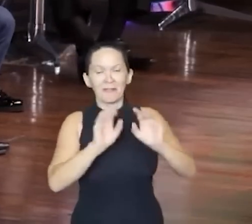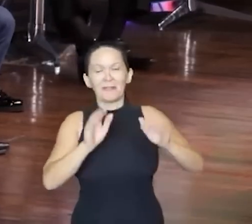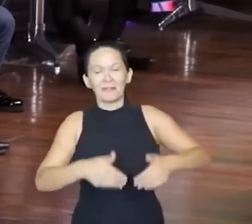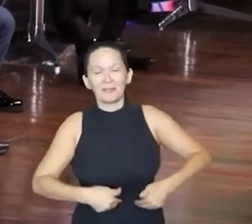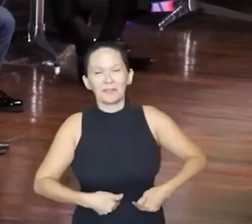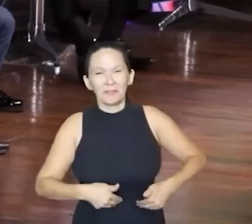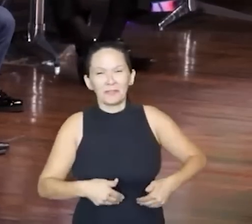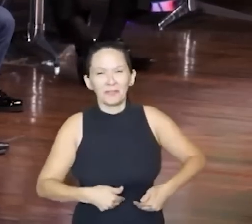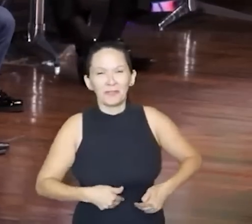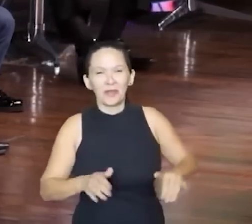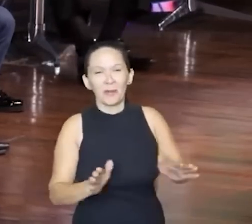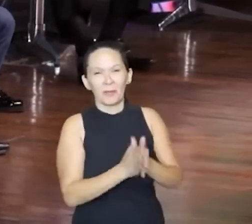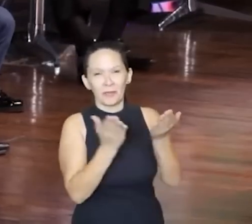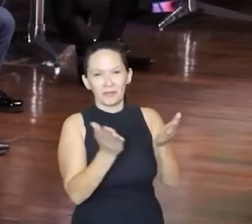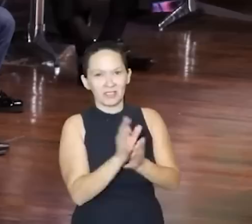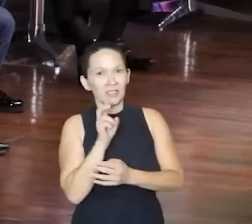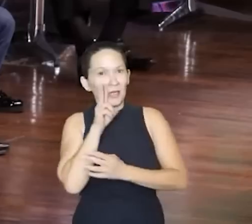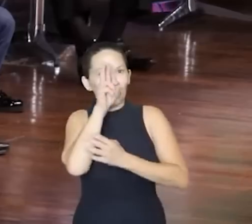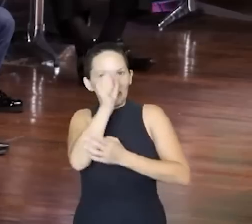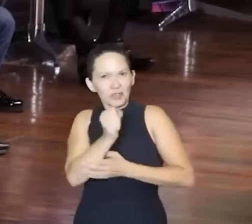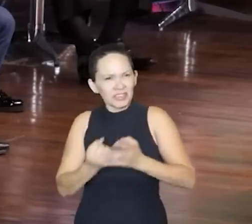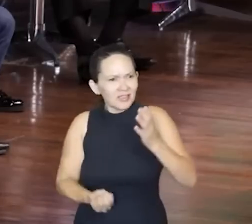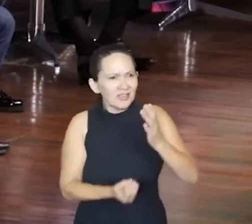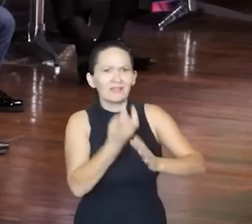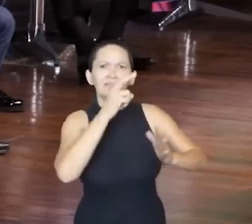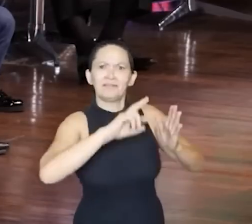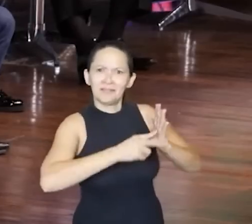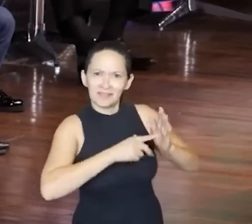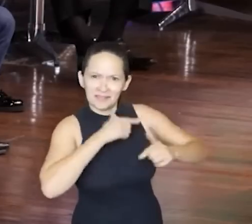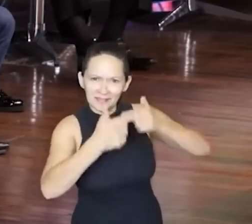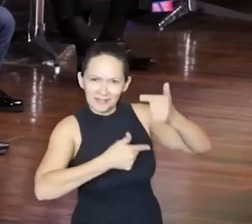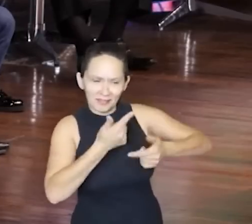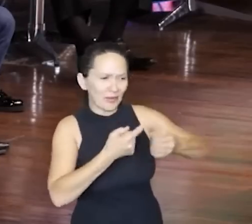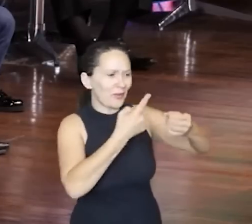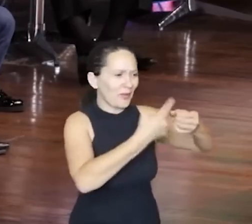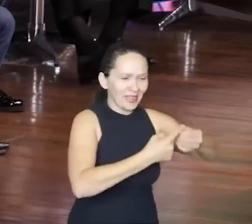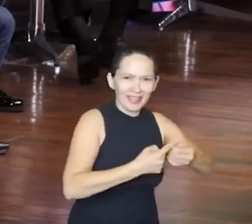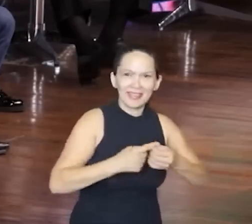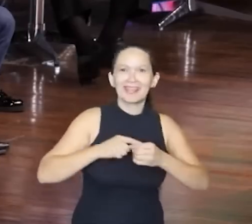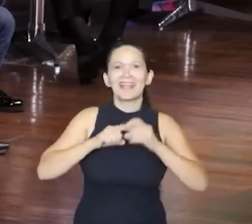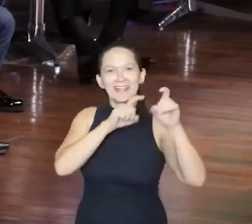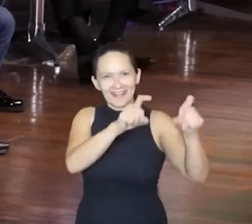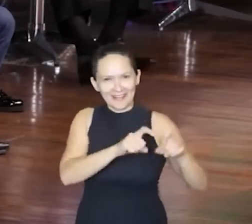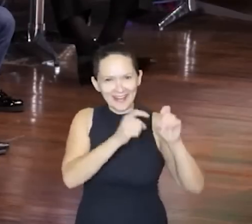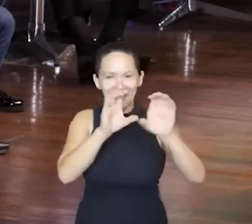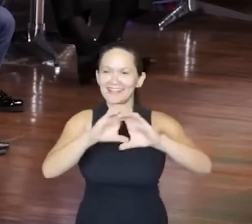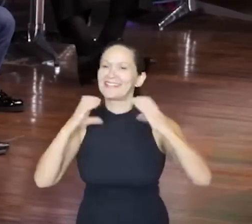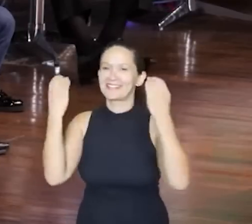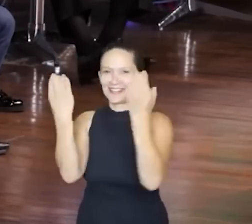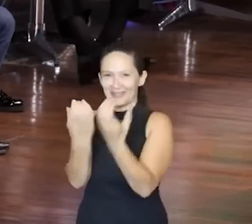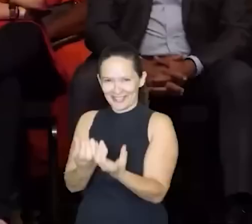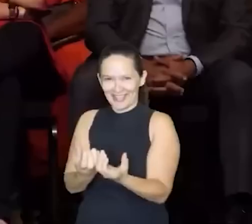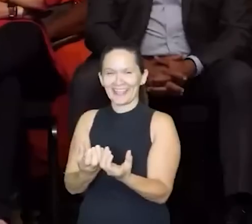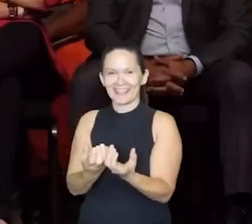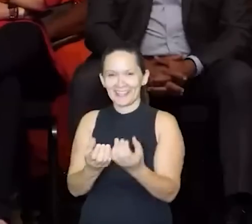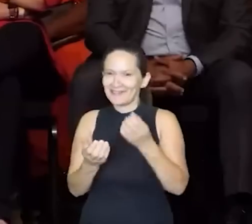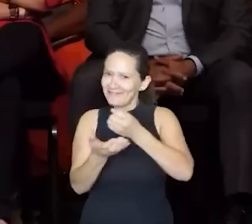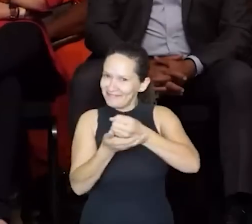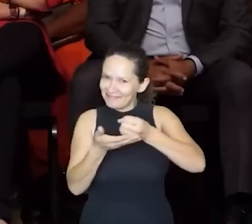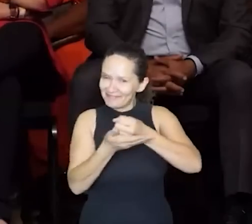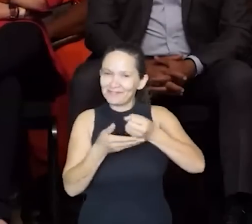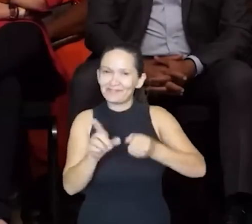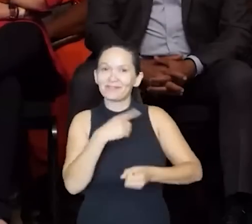Nossa força brotou nos sindicatos de trabalhadores urbanos e rurais, nas comunidades eclesiais de base, recebendo